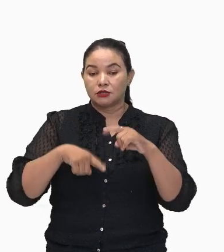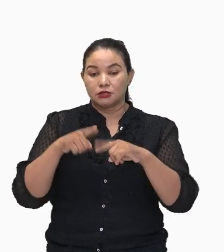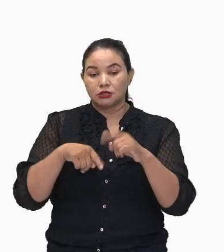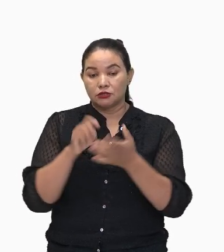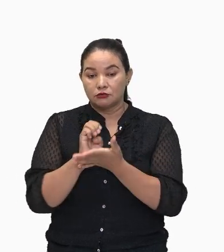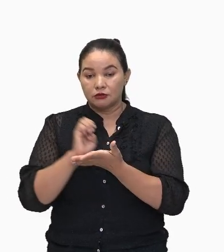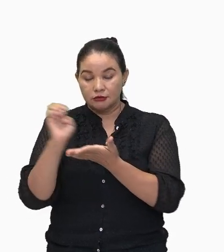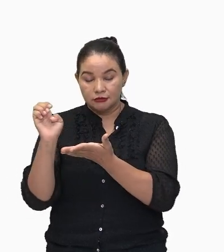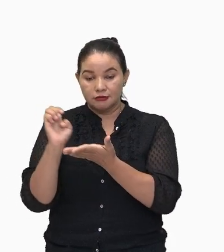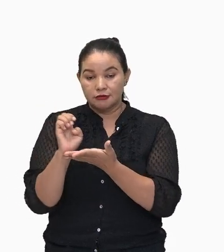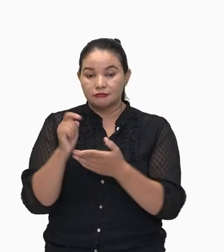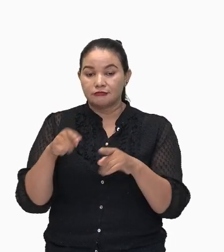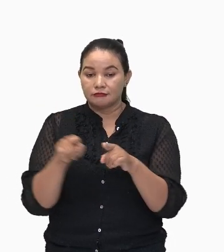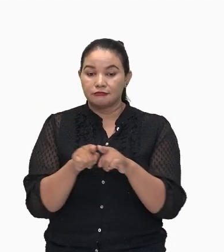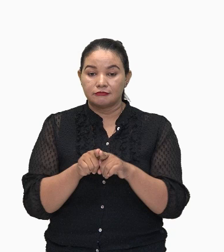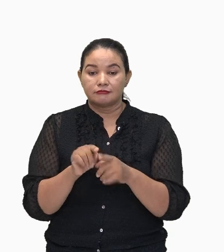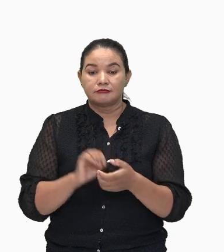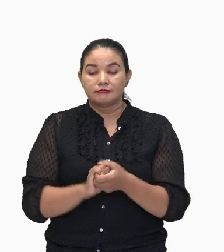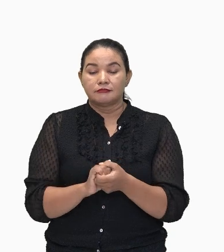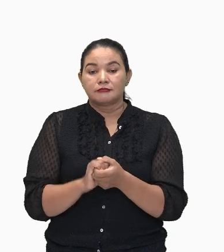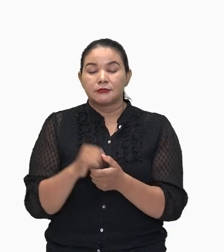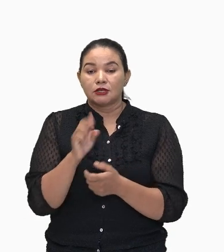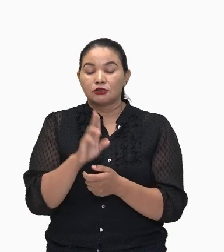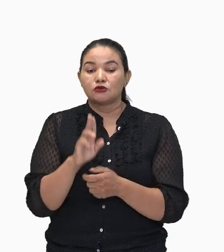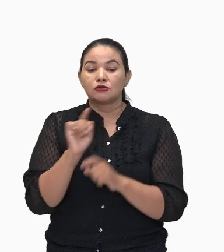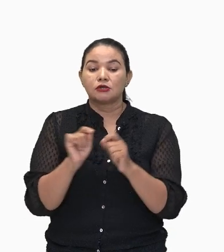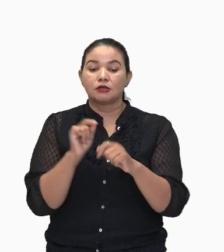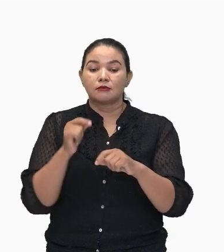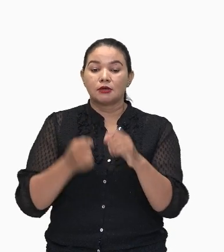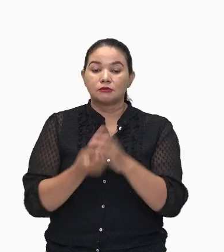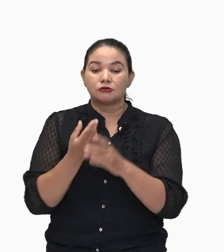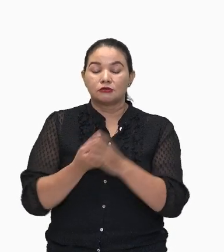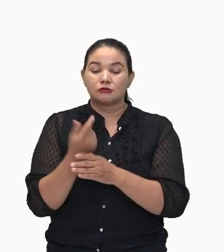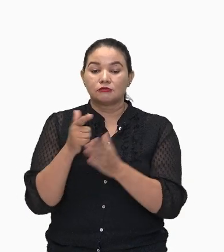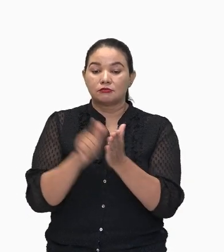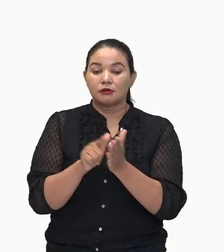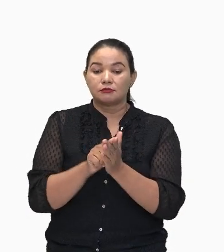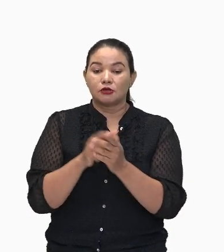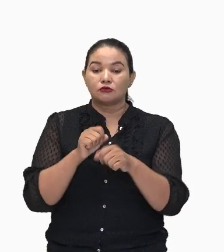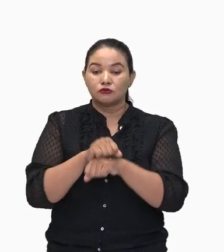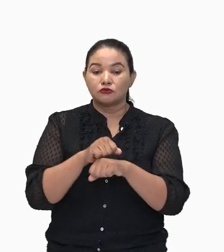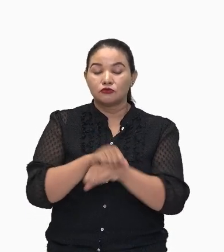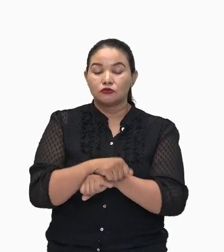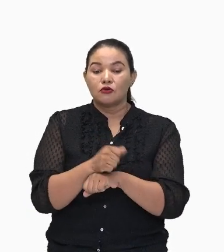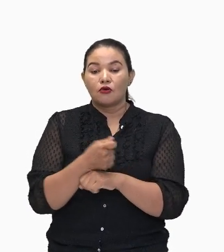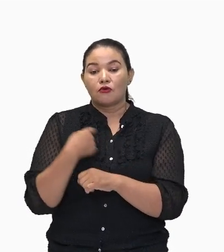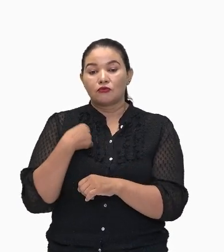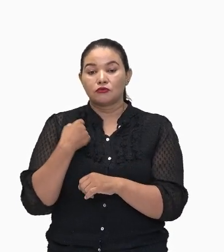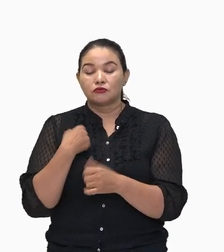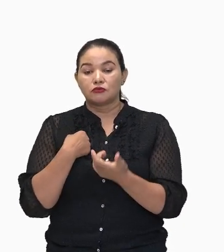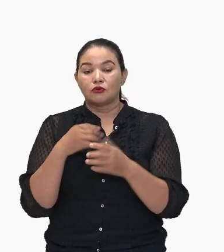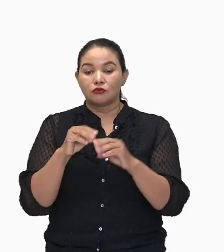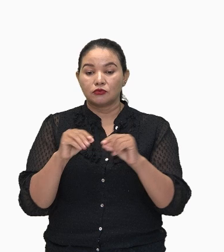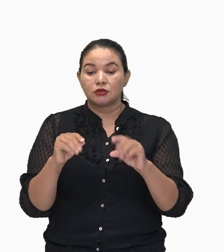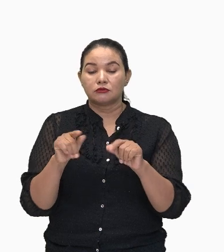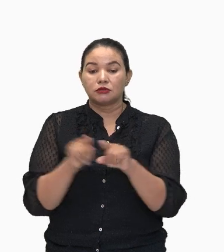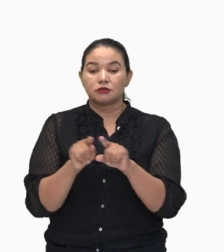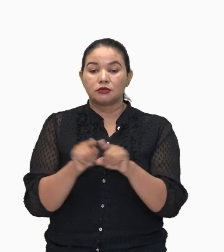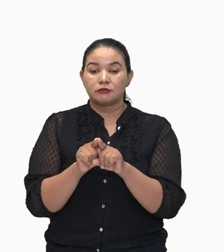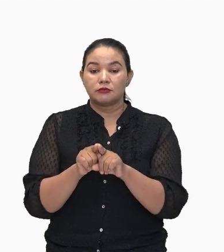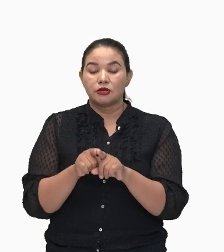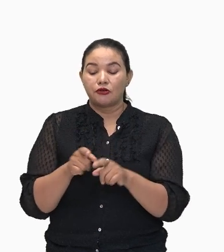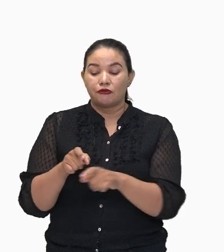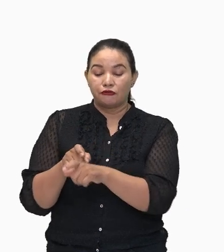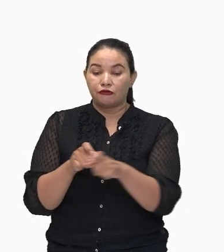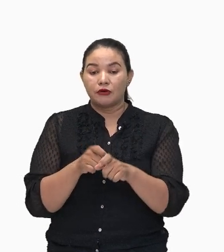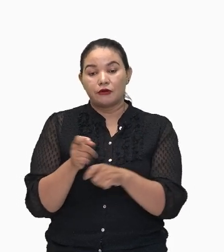de Bangladesh. Ainda vai ter a produção do papel, couro, tecidos de algodão e fertilizantes. Mas é um